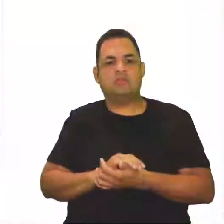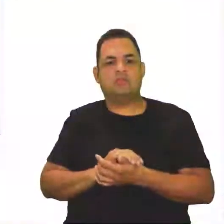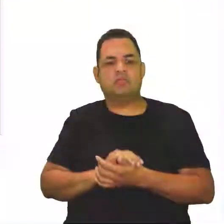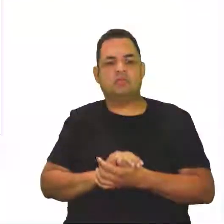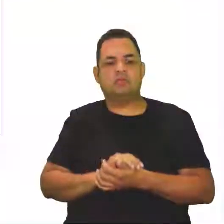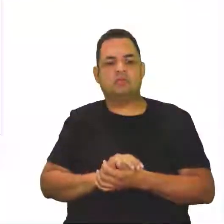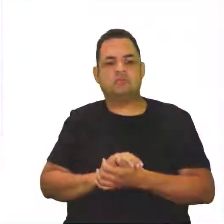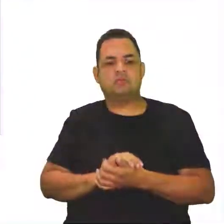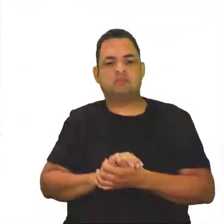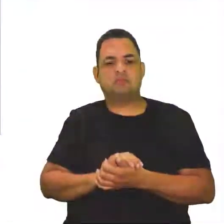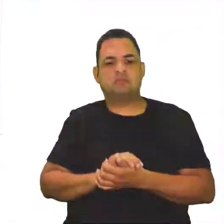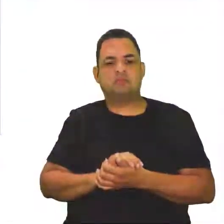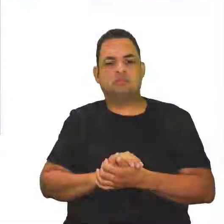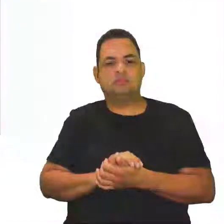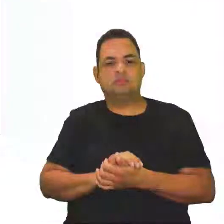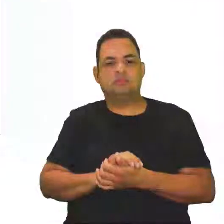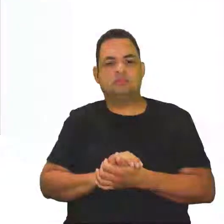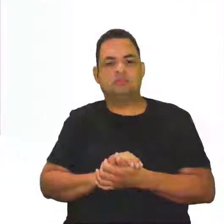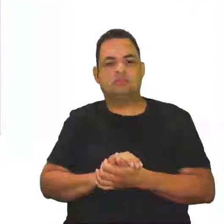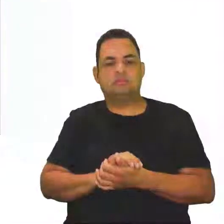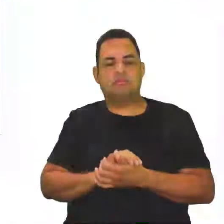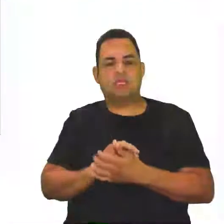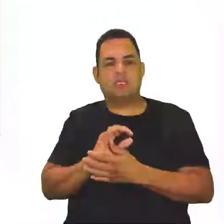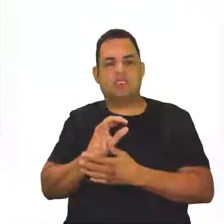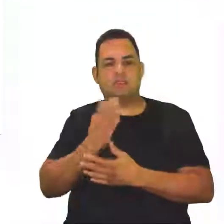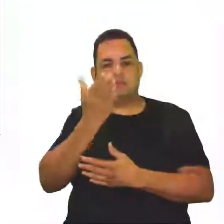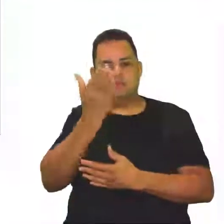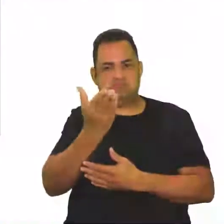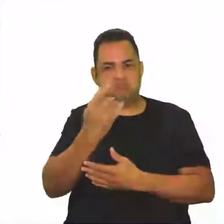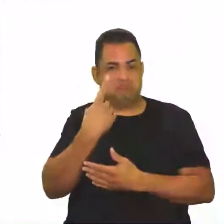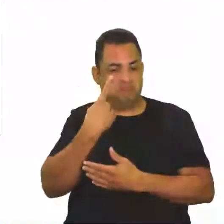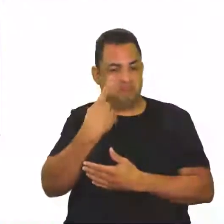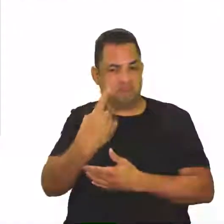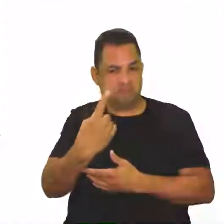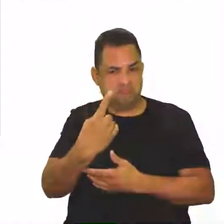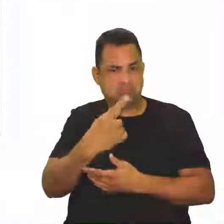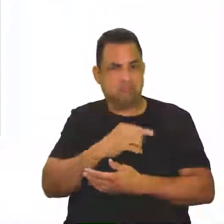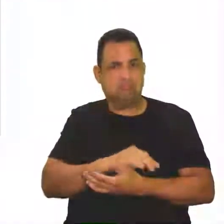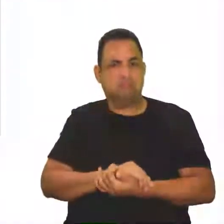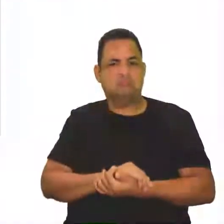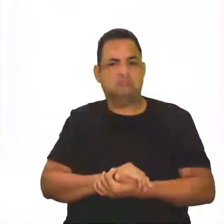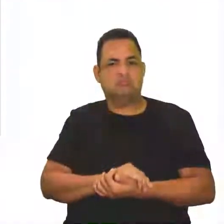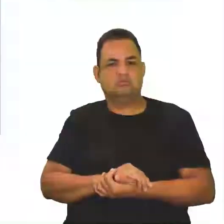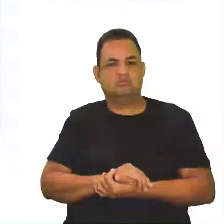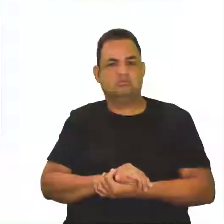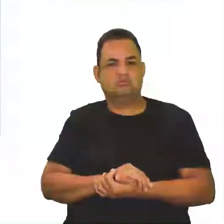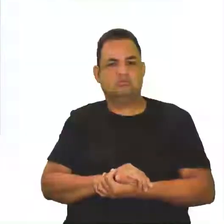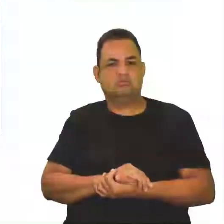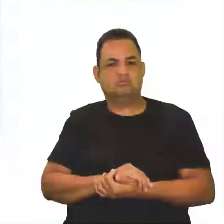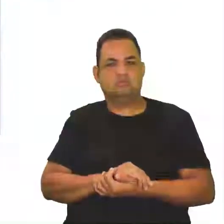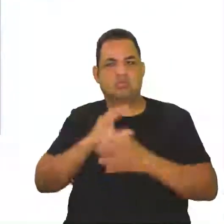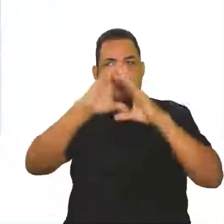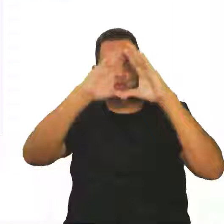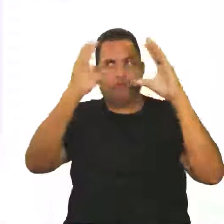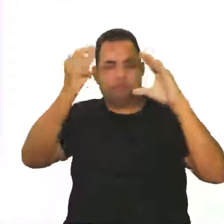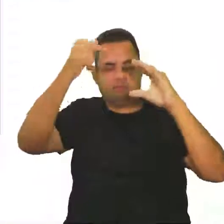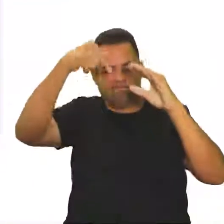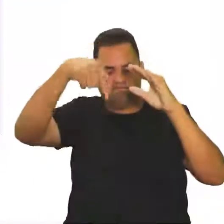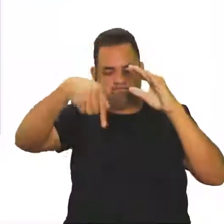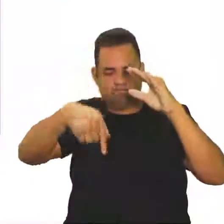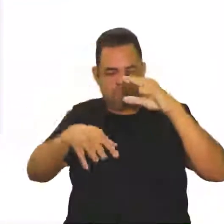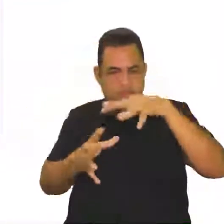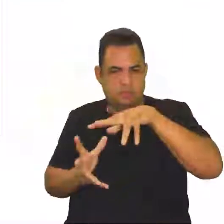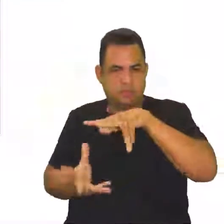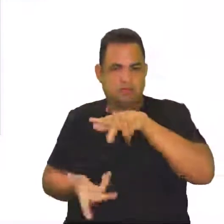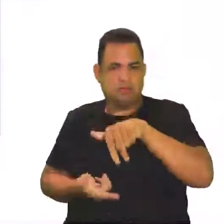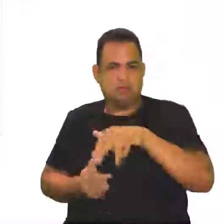você pode ver o efeito aí no fundo, né? Da nuvem para a Terra, ela vai ionizando o ar. Então, primeiro é criada